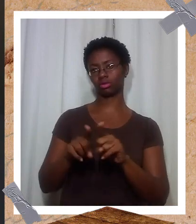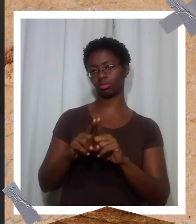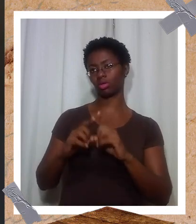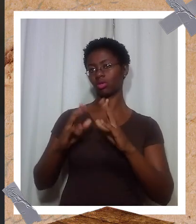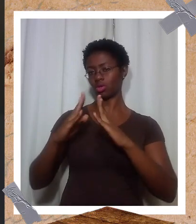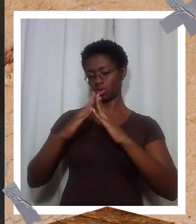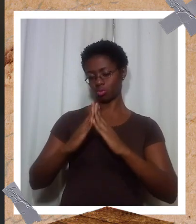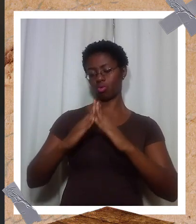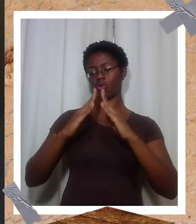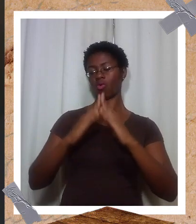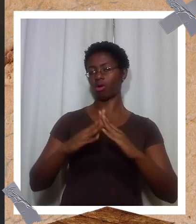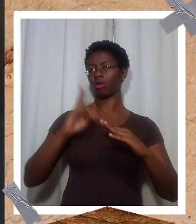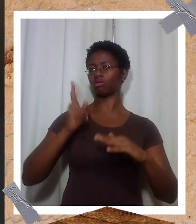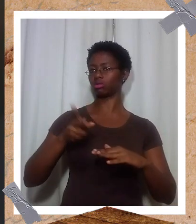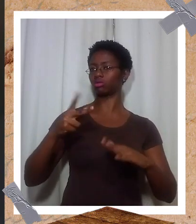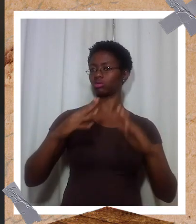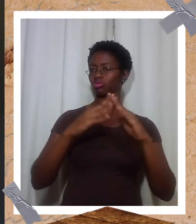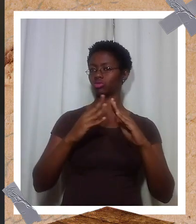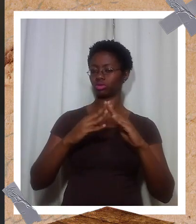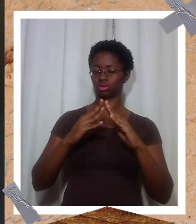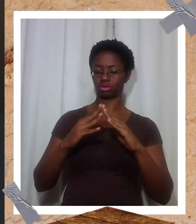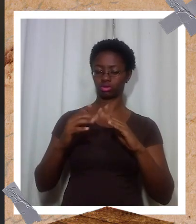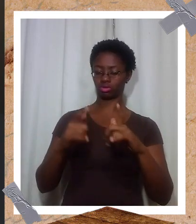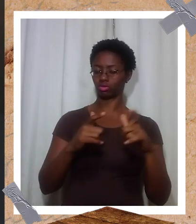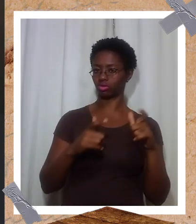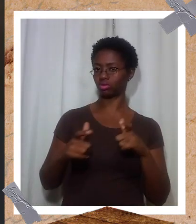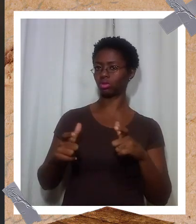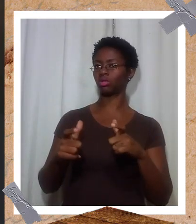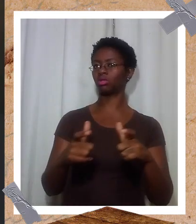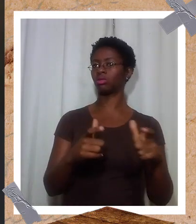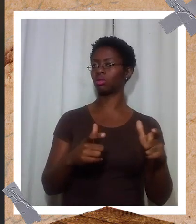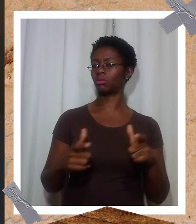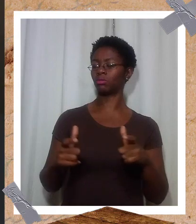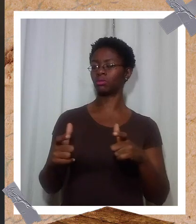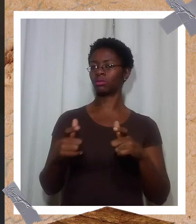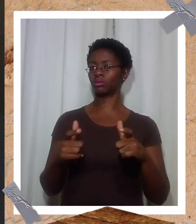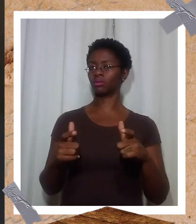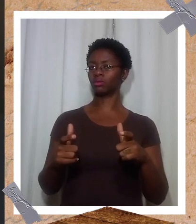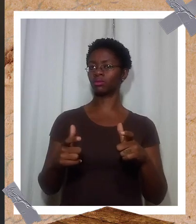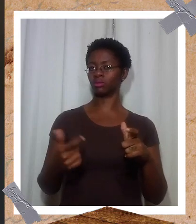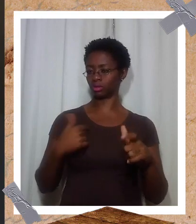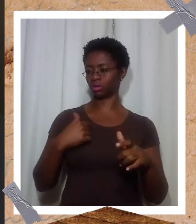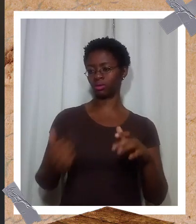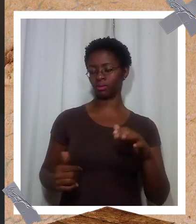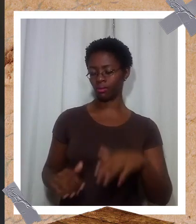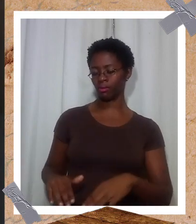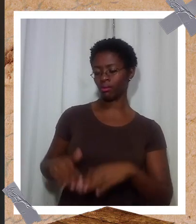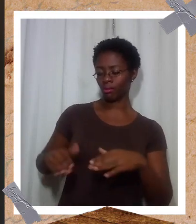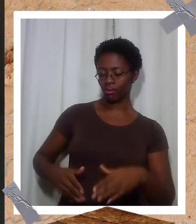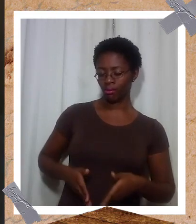residindo, né, no território no qual eu nasci e me criei,